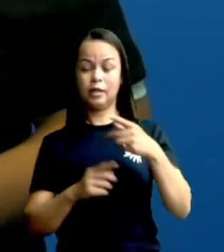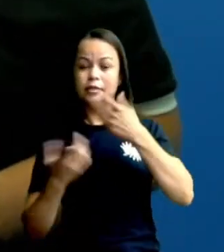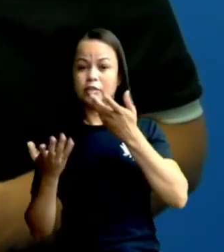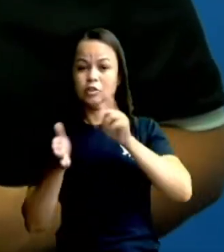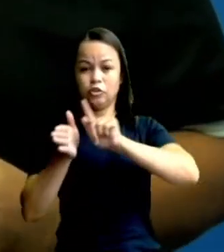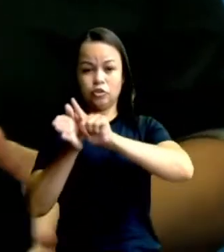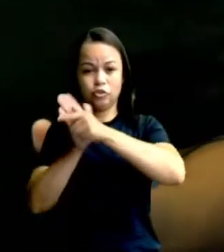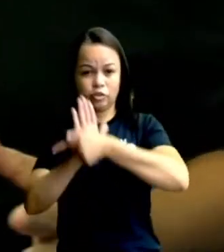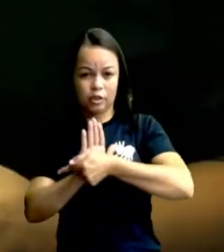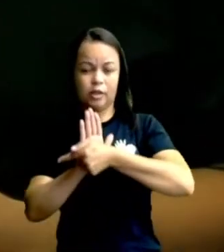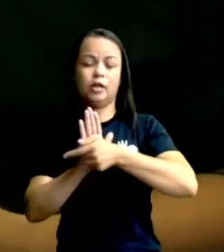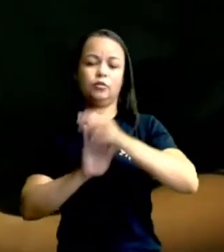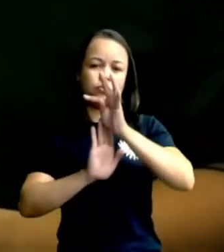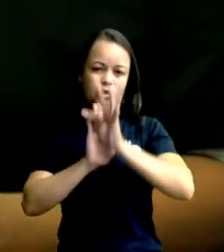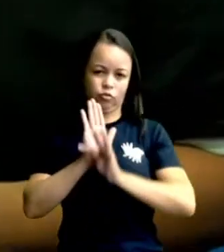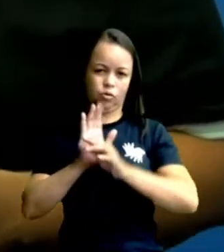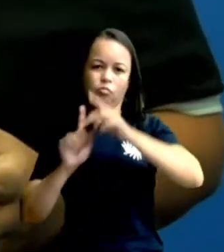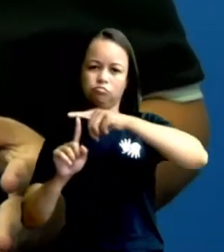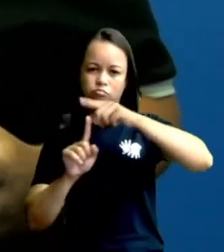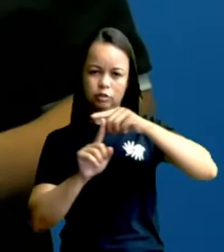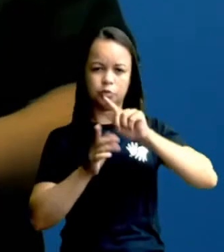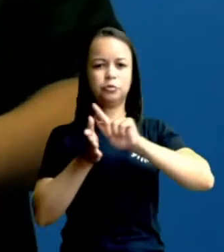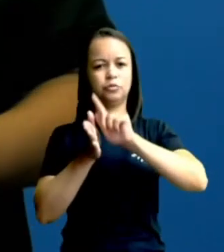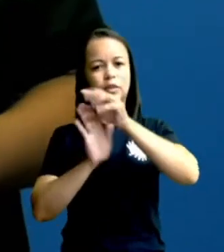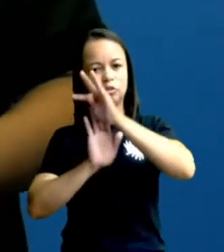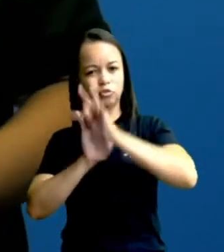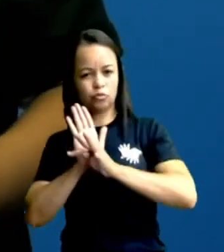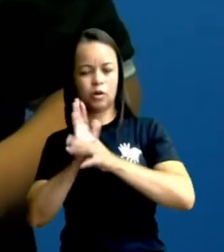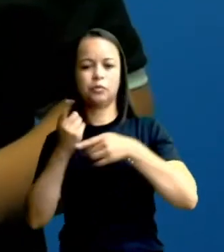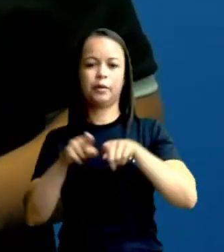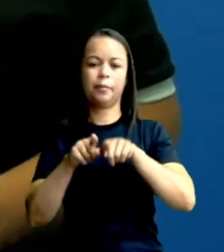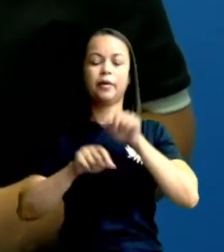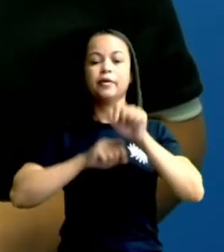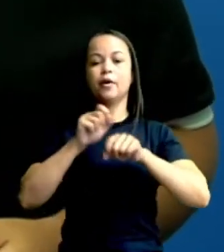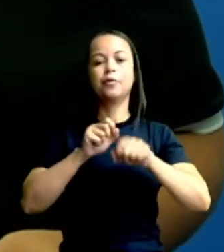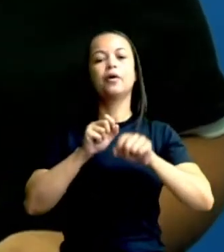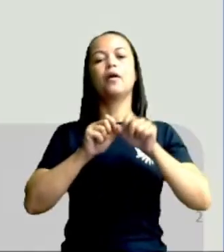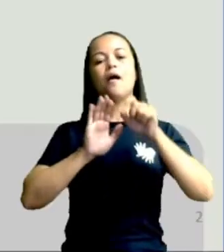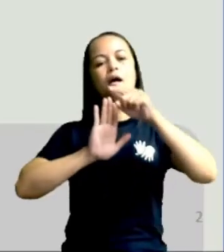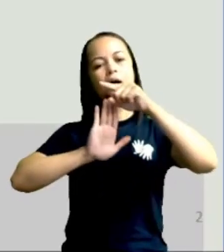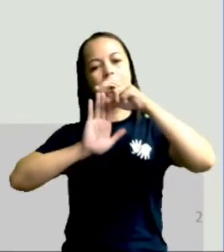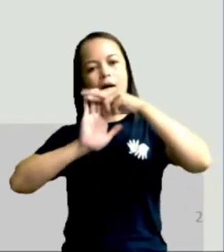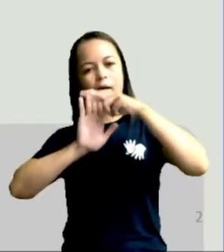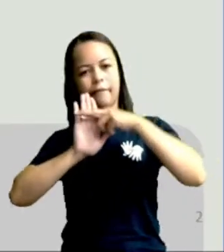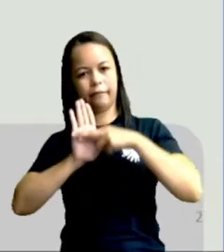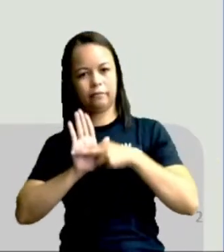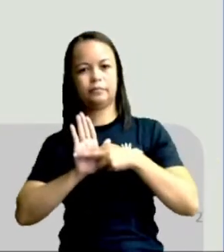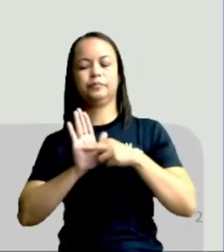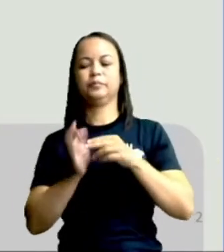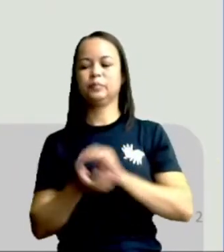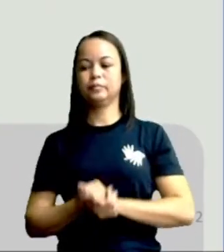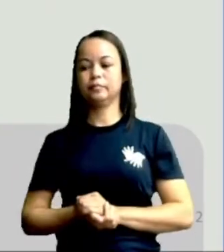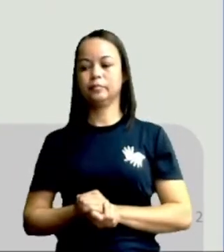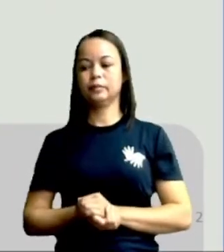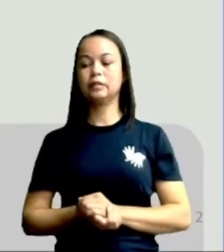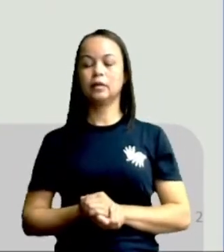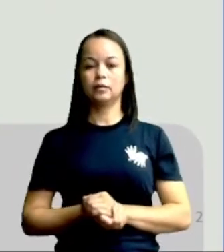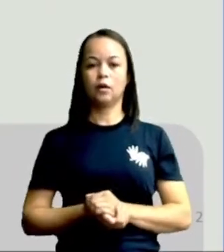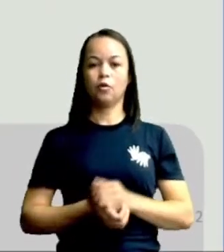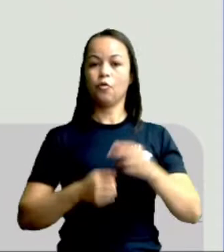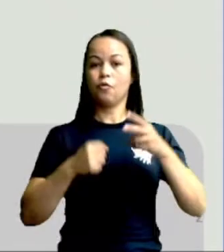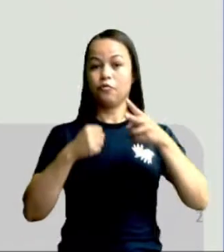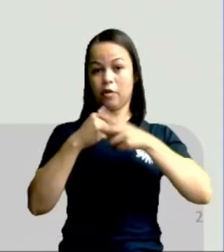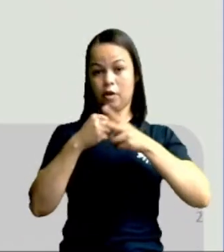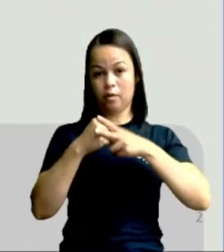gênero textual, nesse tipo textual, que é a receita, tá bom? Coloca aqui na tela para você. Um verbo é